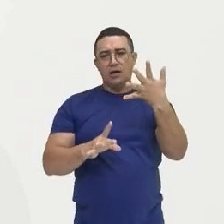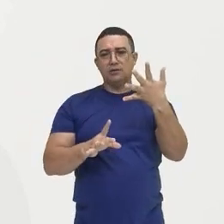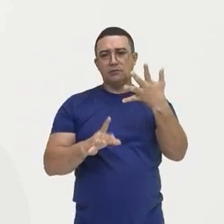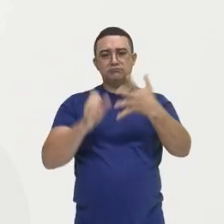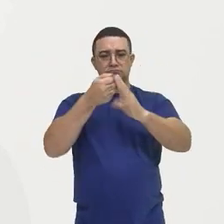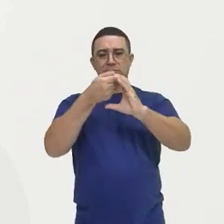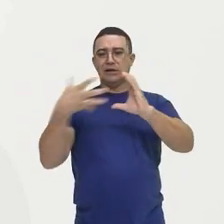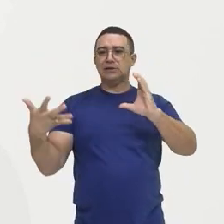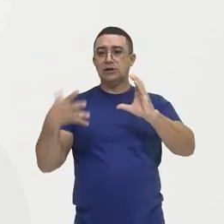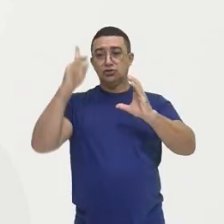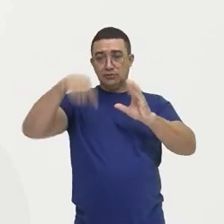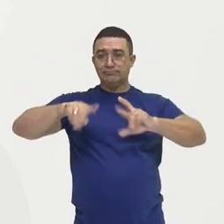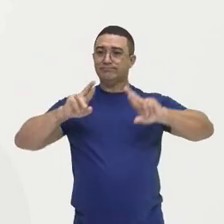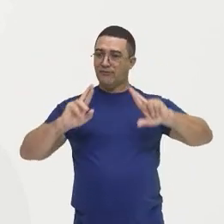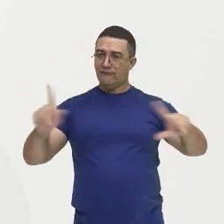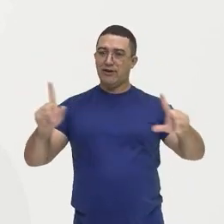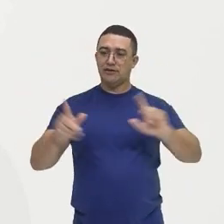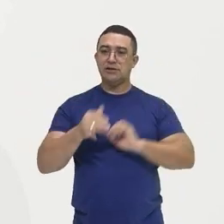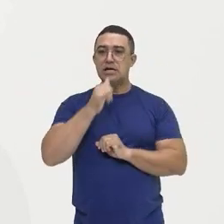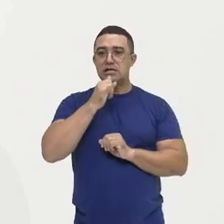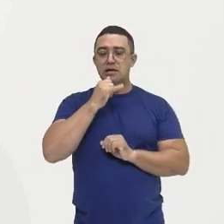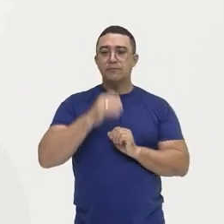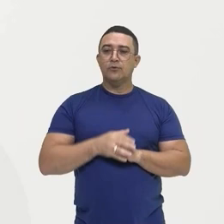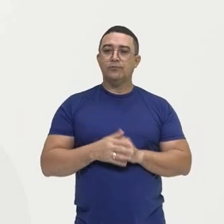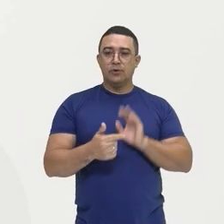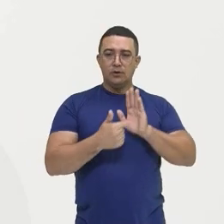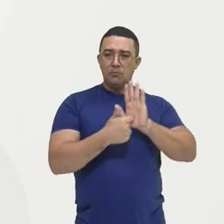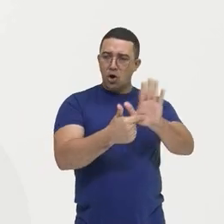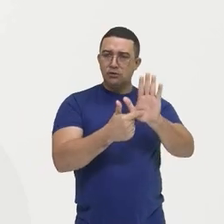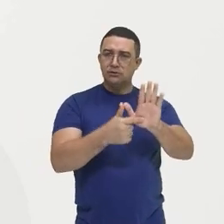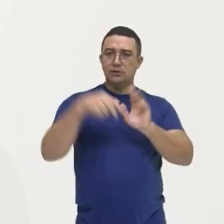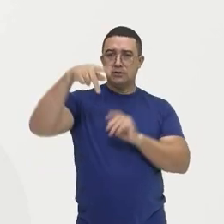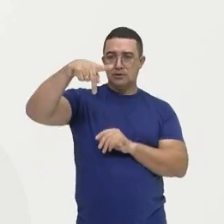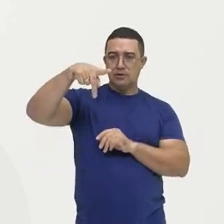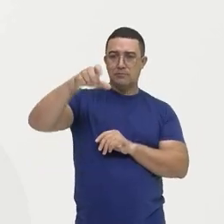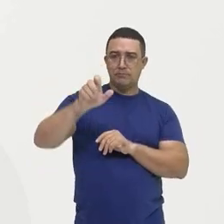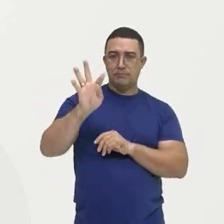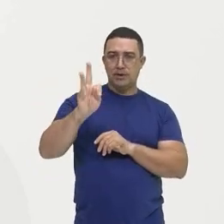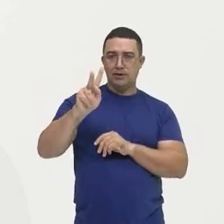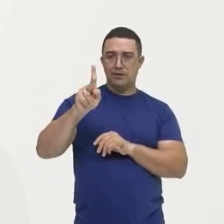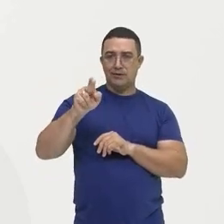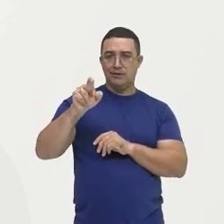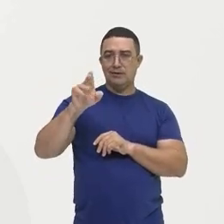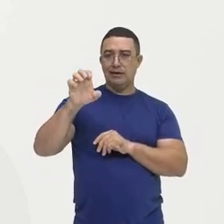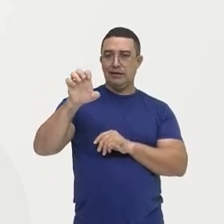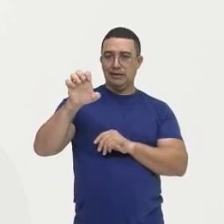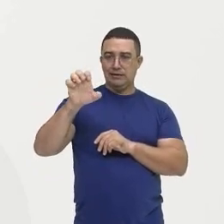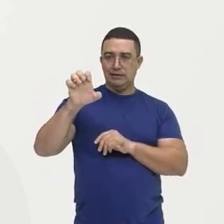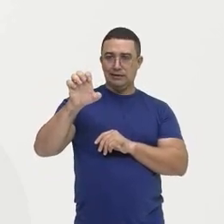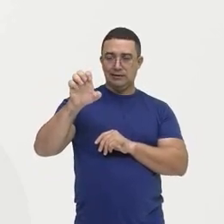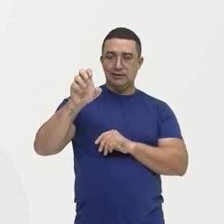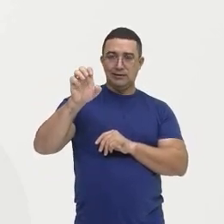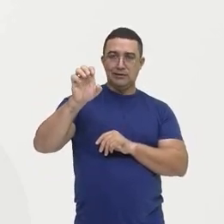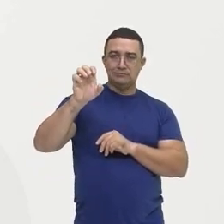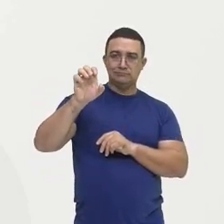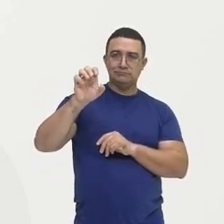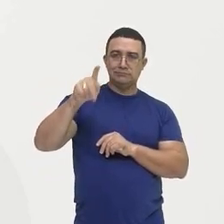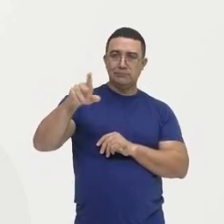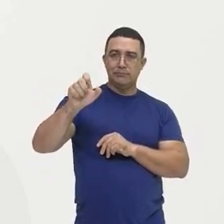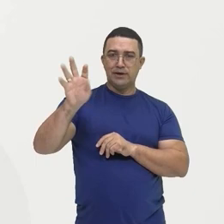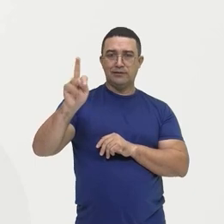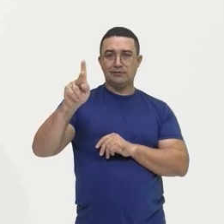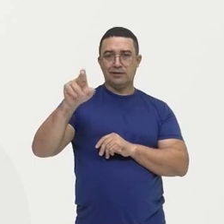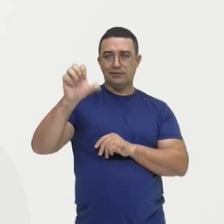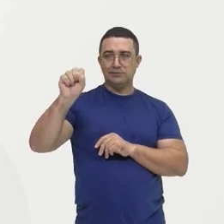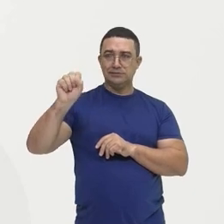essas características, né? Por exemplo, a projeção de Peters, ela já é uma projeção equivalente, né? Diferente ali da projeção